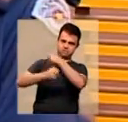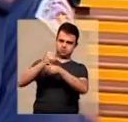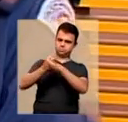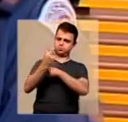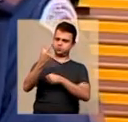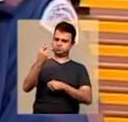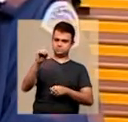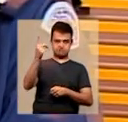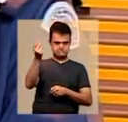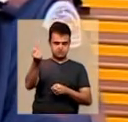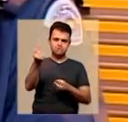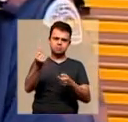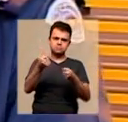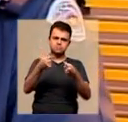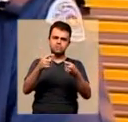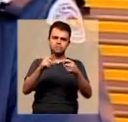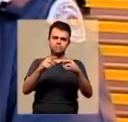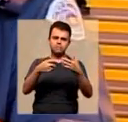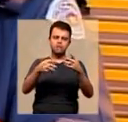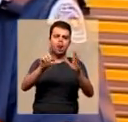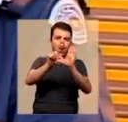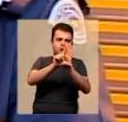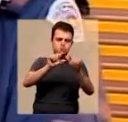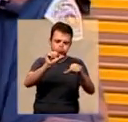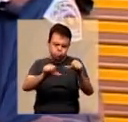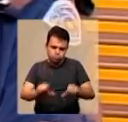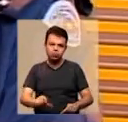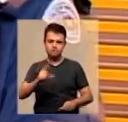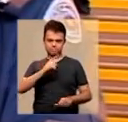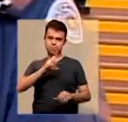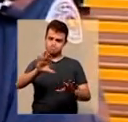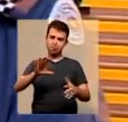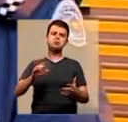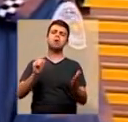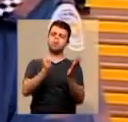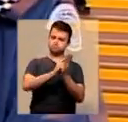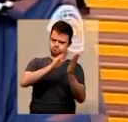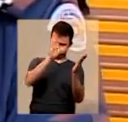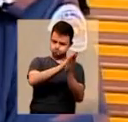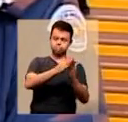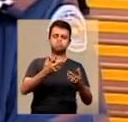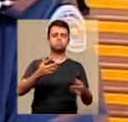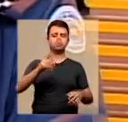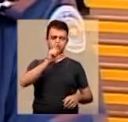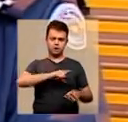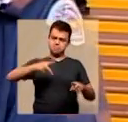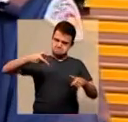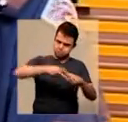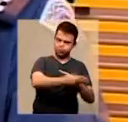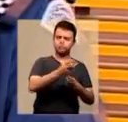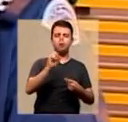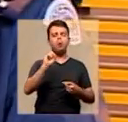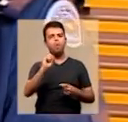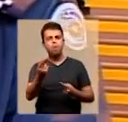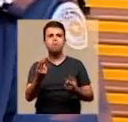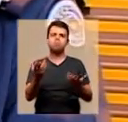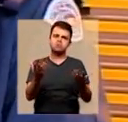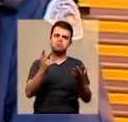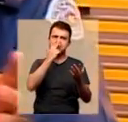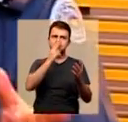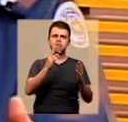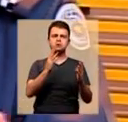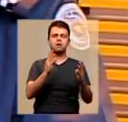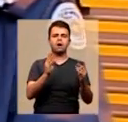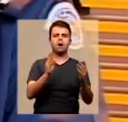2016, mas nada impediria de estudar outras infrações de acarretar a suspensão da habilitação. Aumentar o prazo, né,